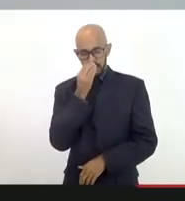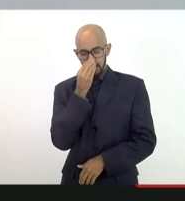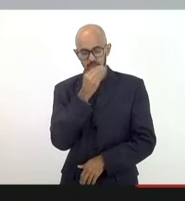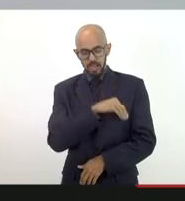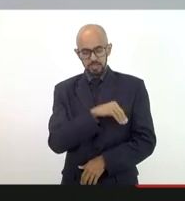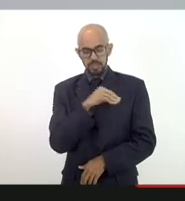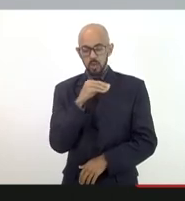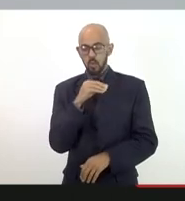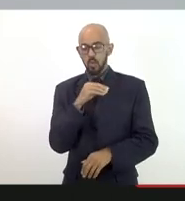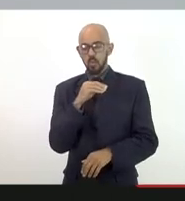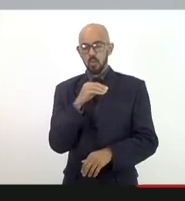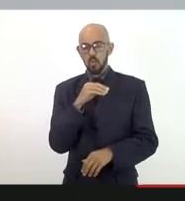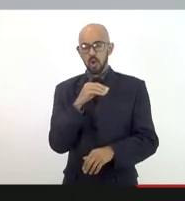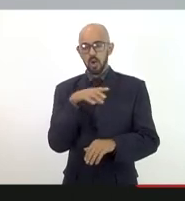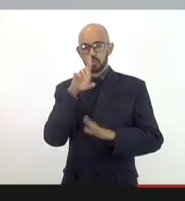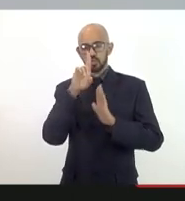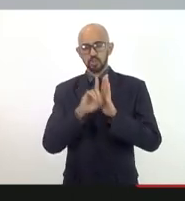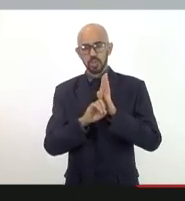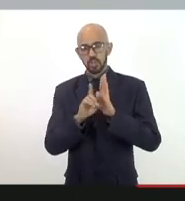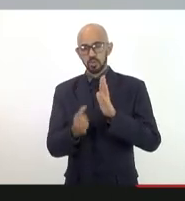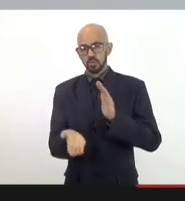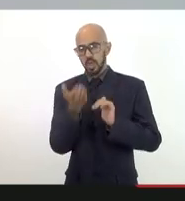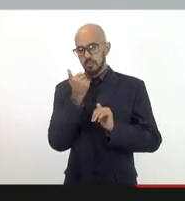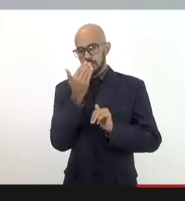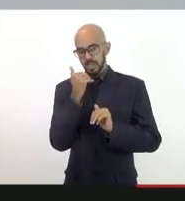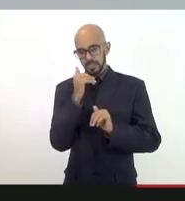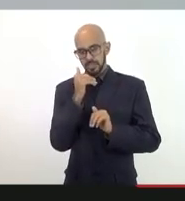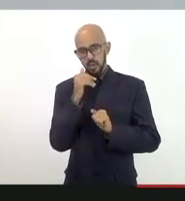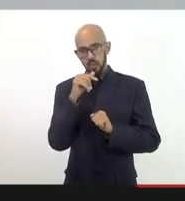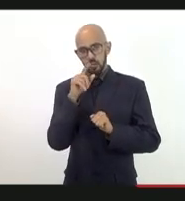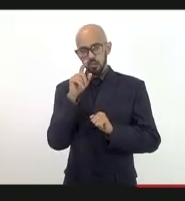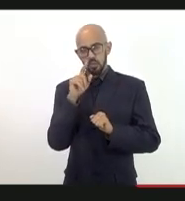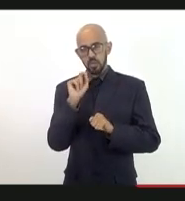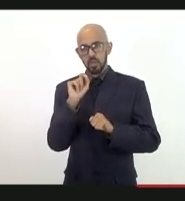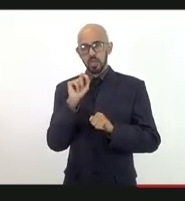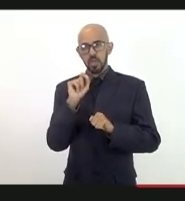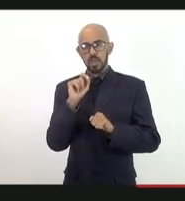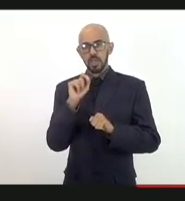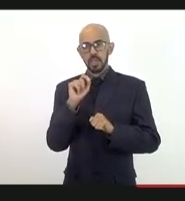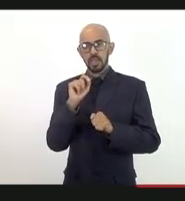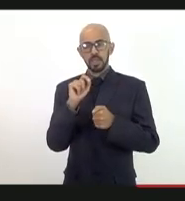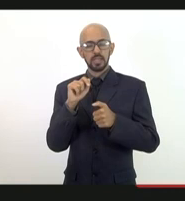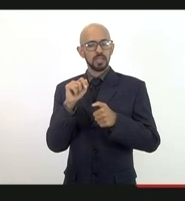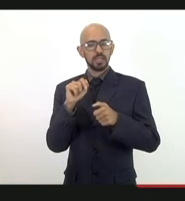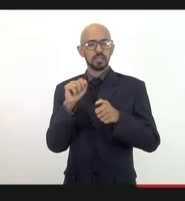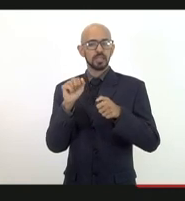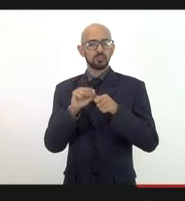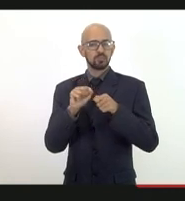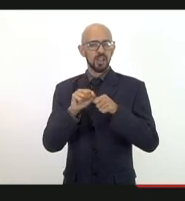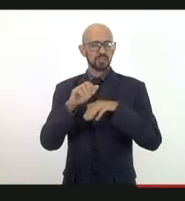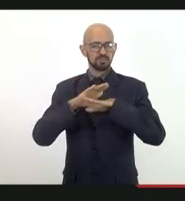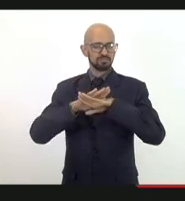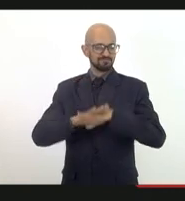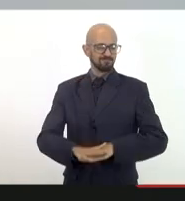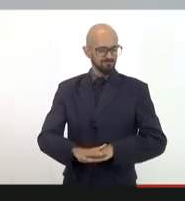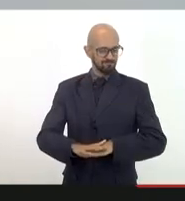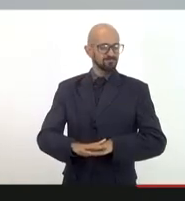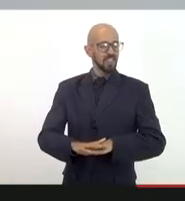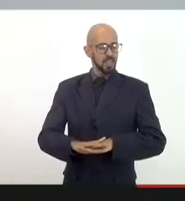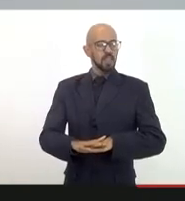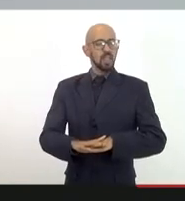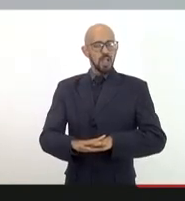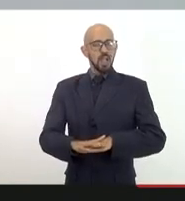à alimentação também joga água nesse mesmo moinho. E, nesse sentido, é importante